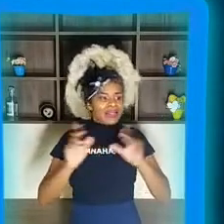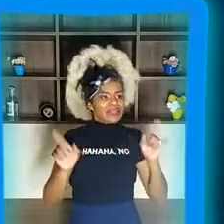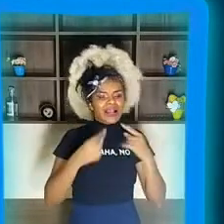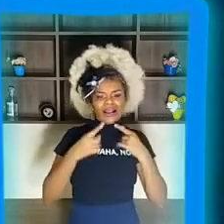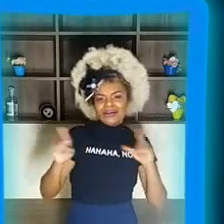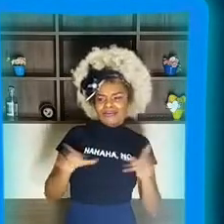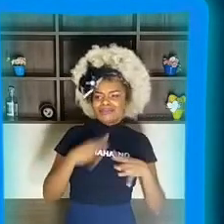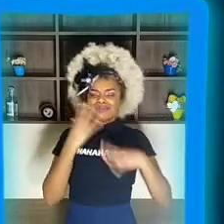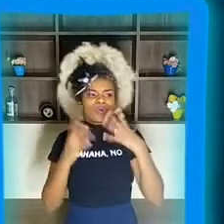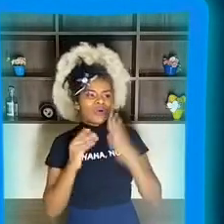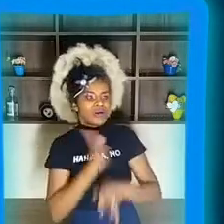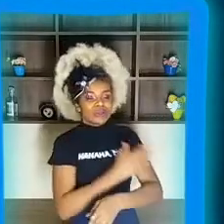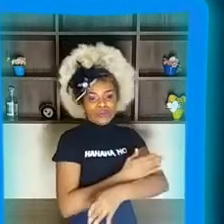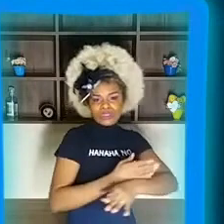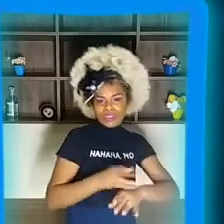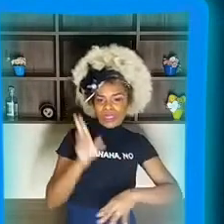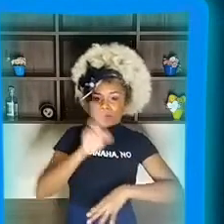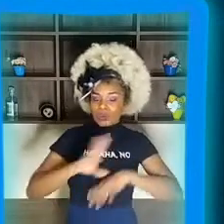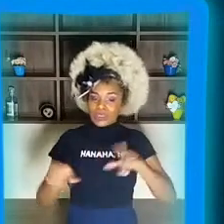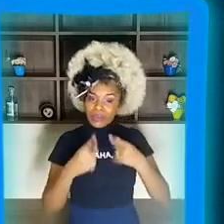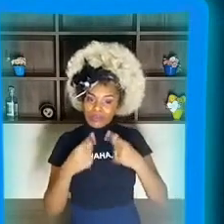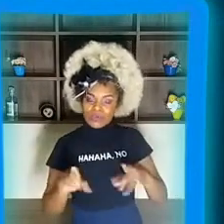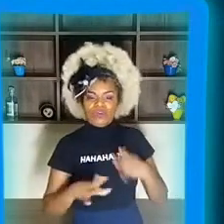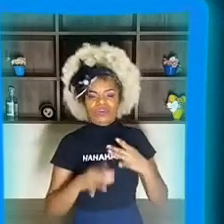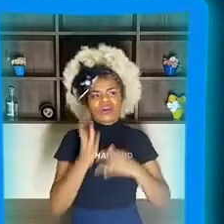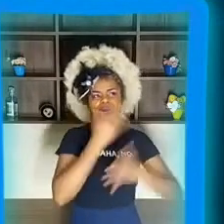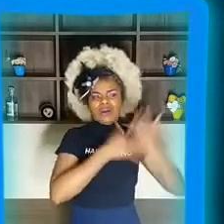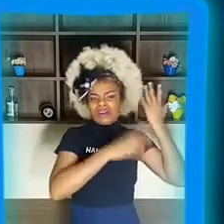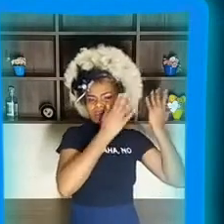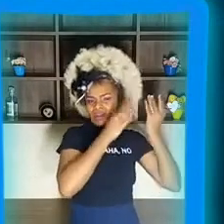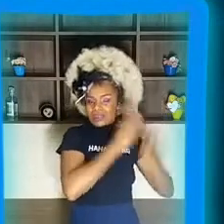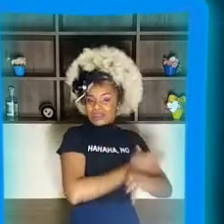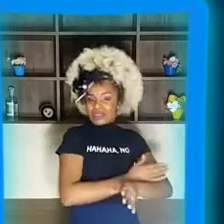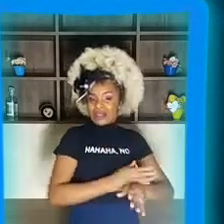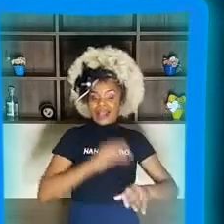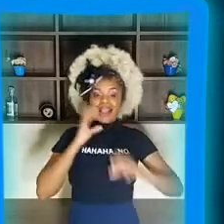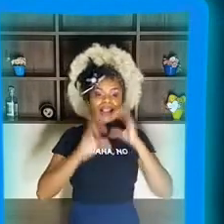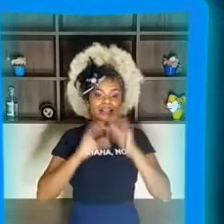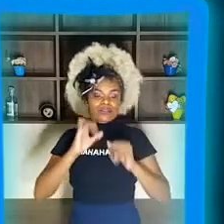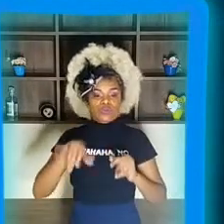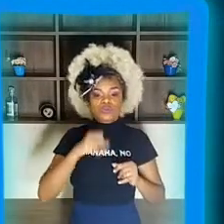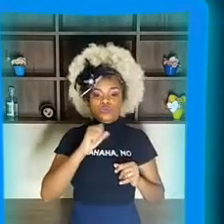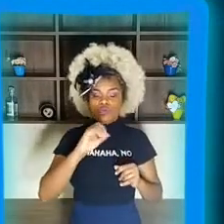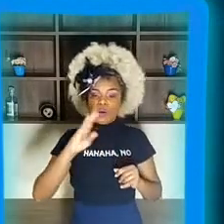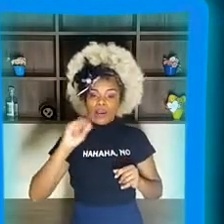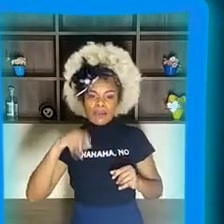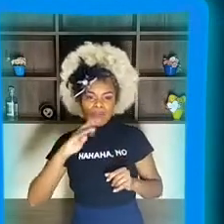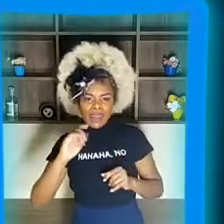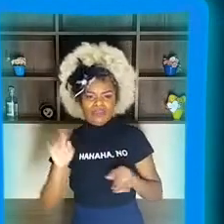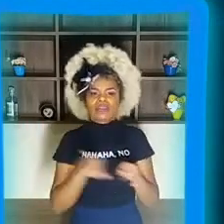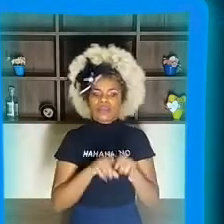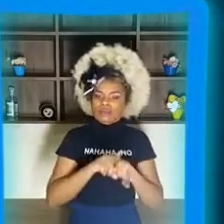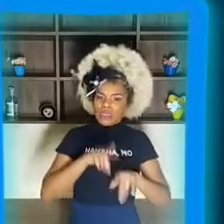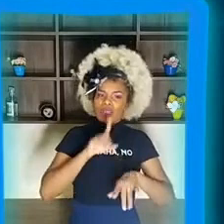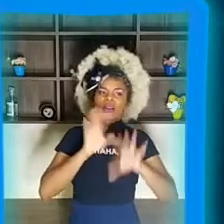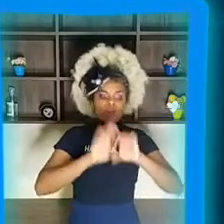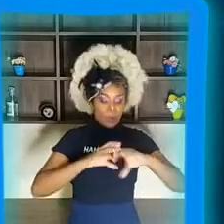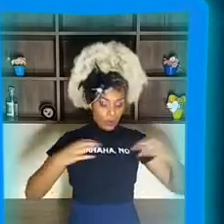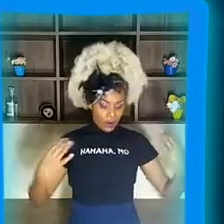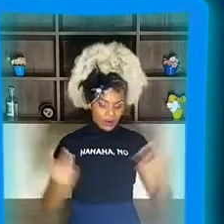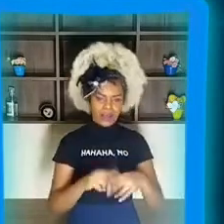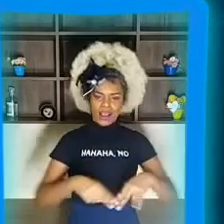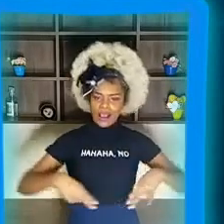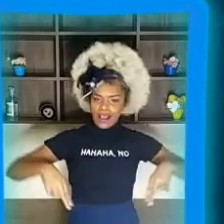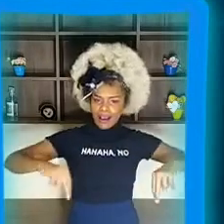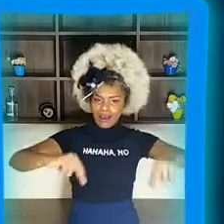tinha muita tradição do uso da música, desde as tradicionais canções de João Cabete até músicas da época, um coral com crianças e tal,